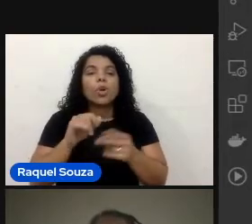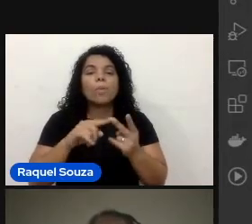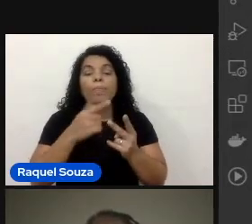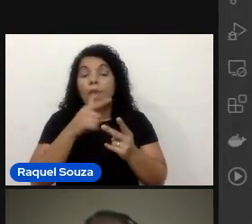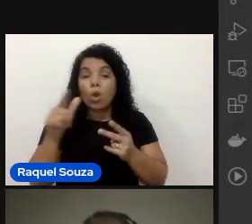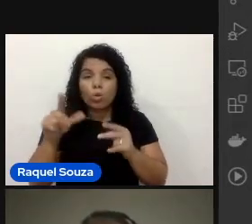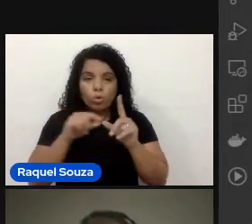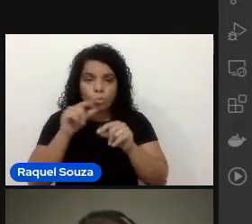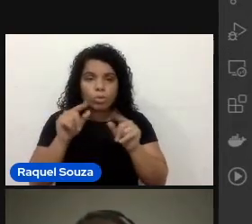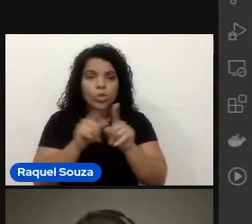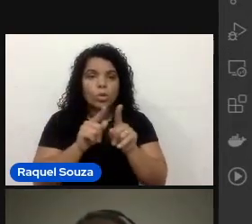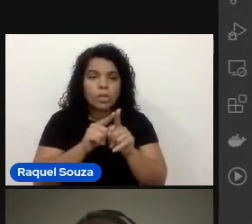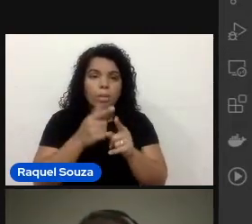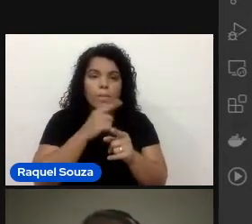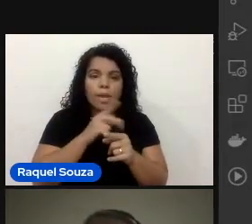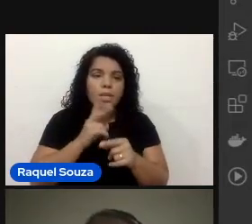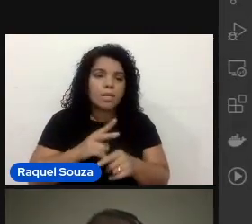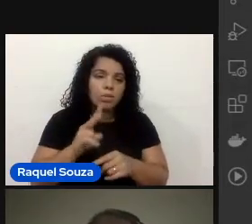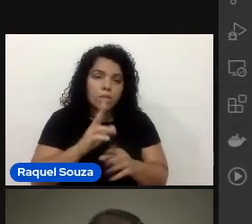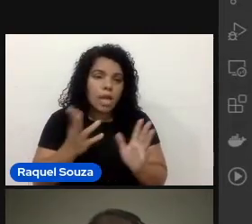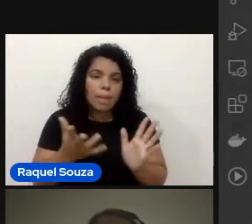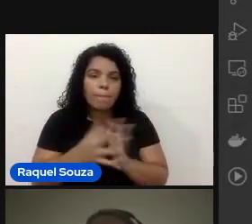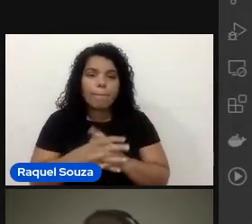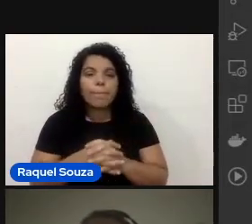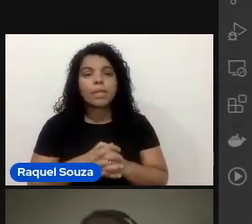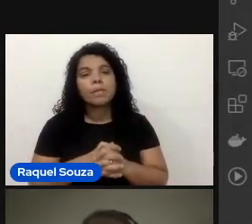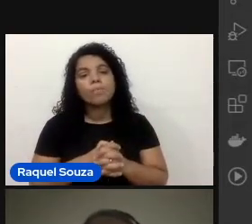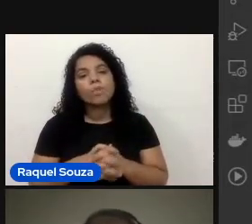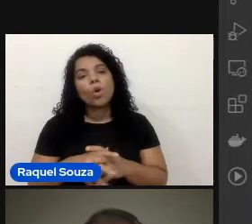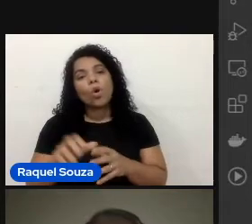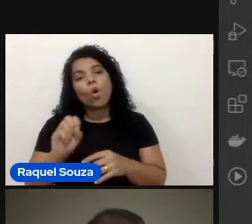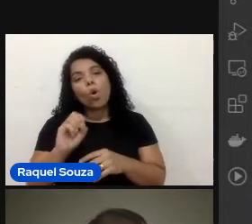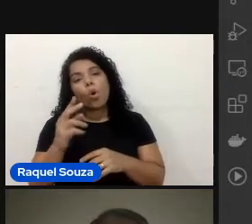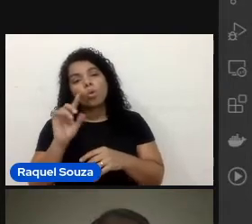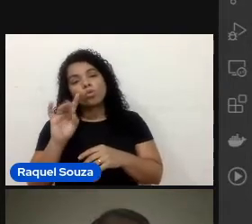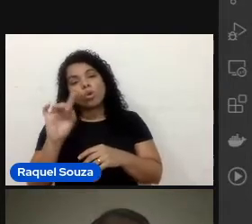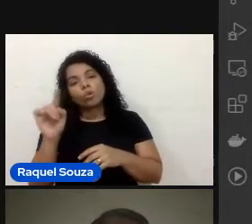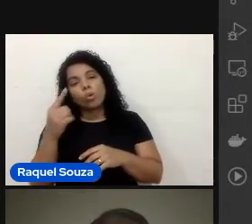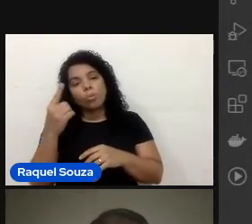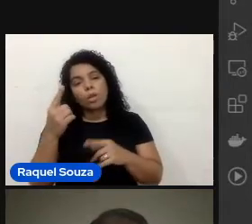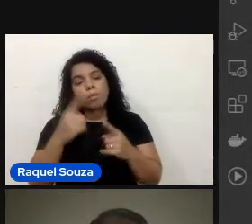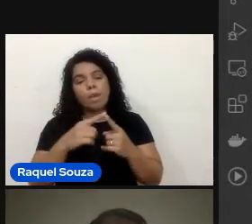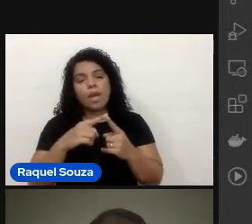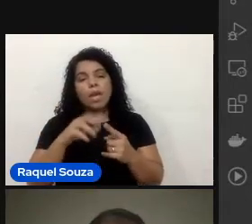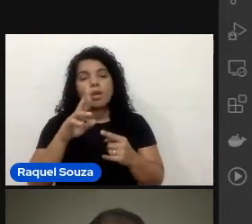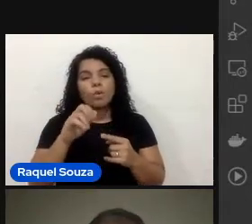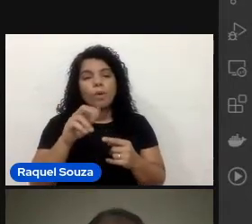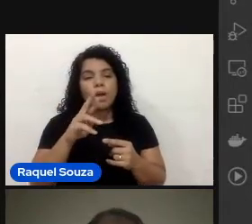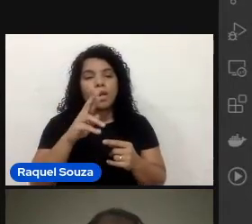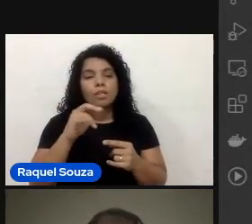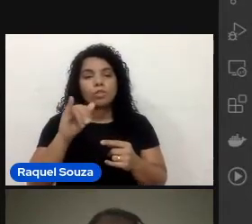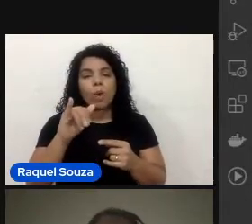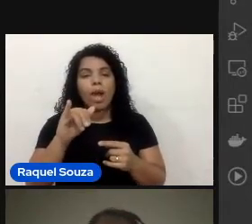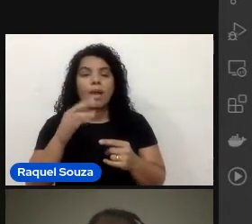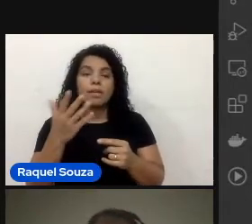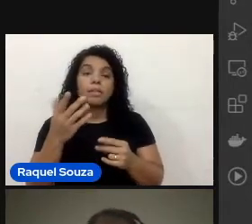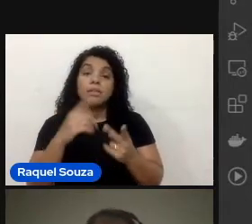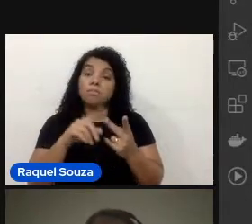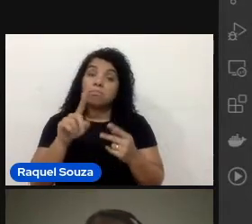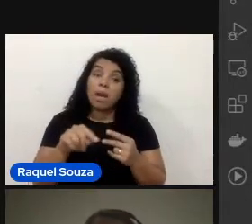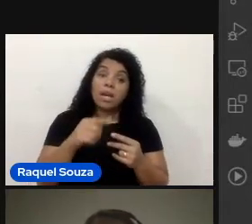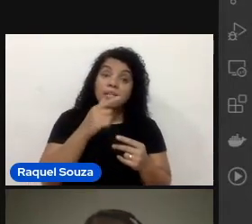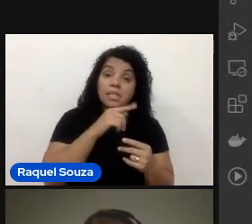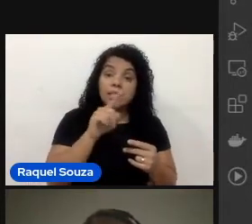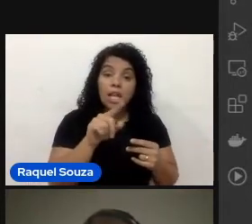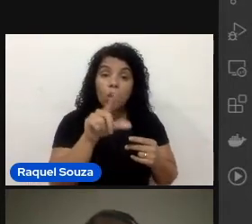também, tipo sempre ou só no primeiro retry, tem umas opções assim. Tem a opção de